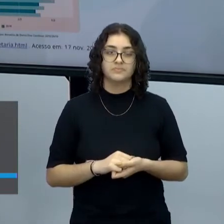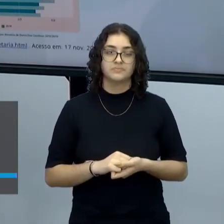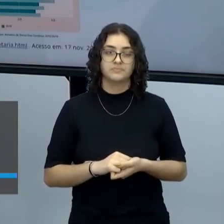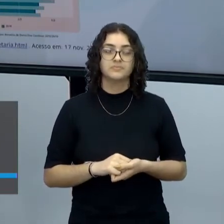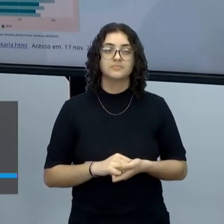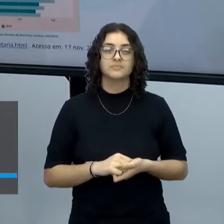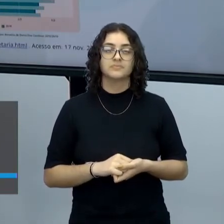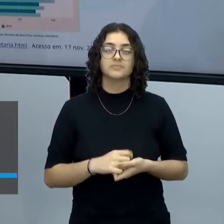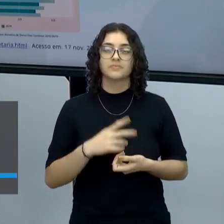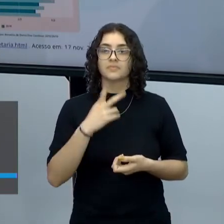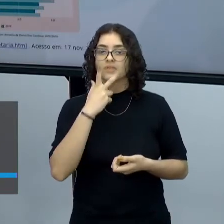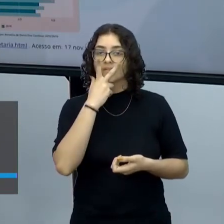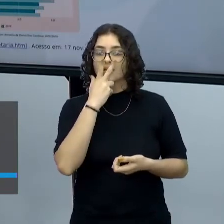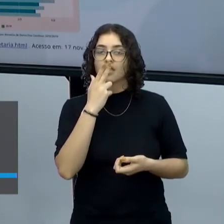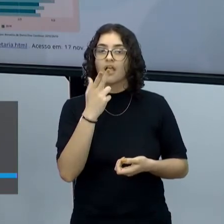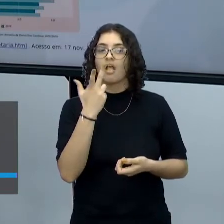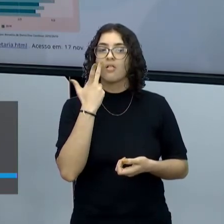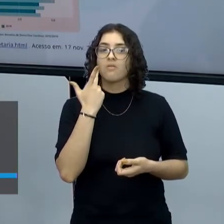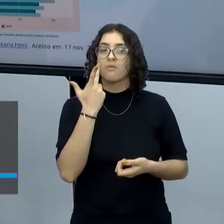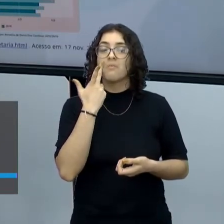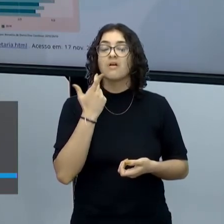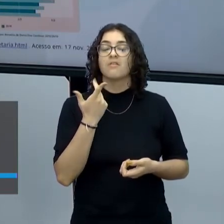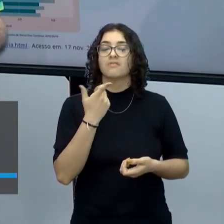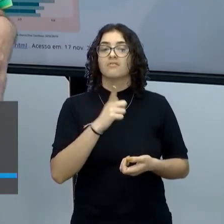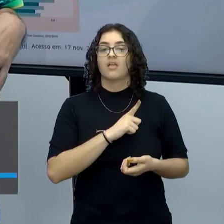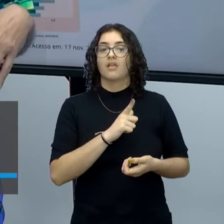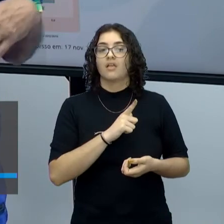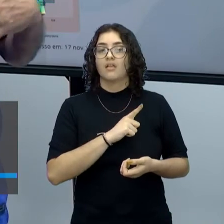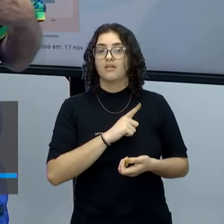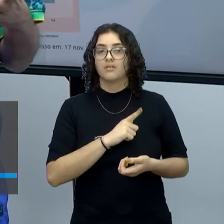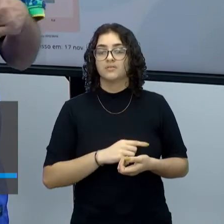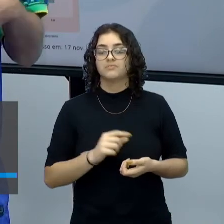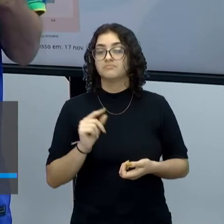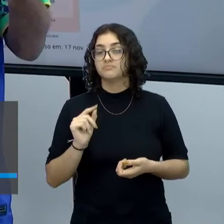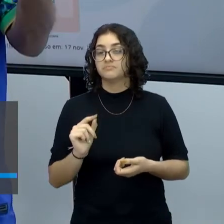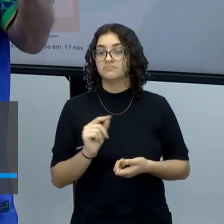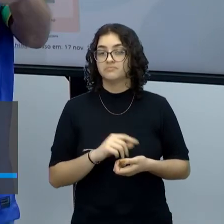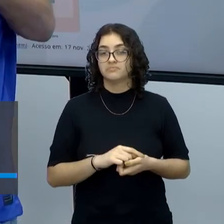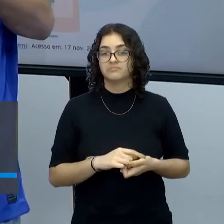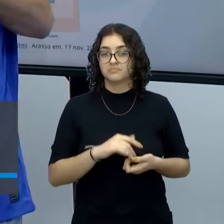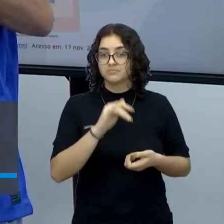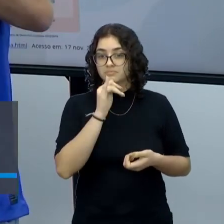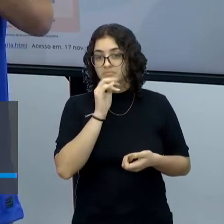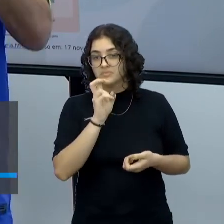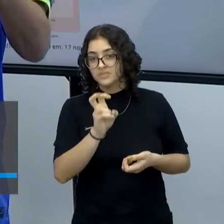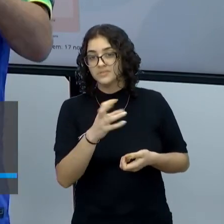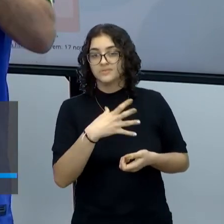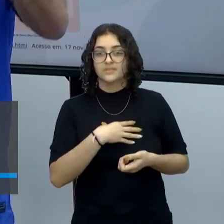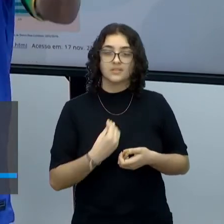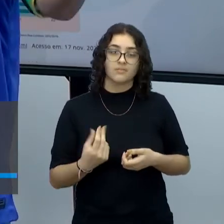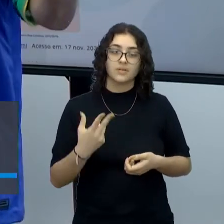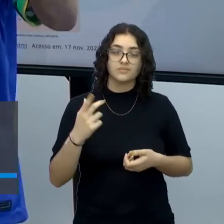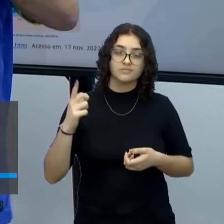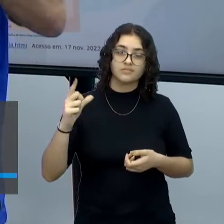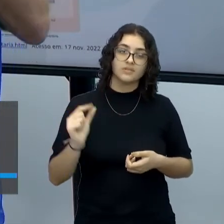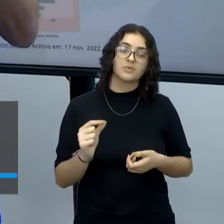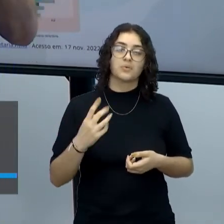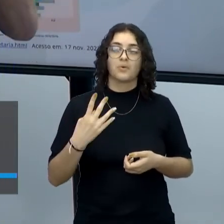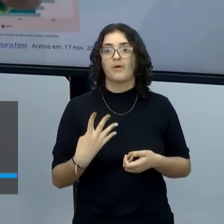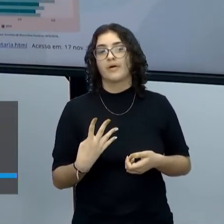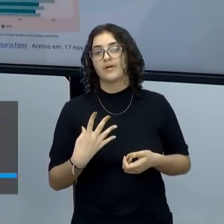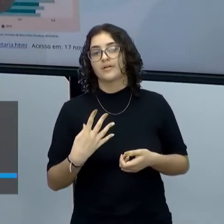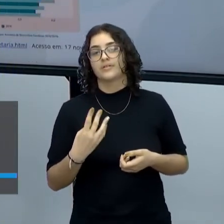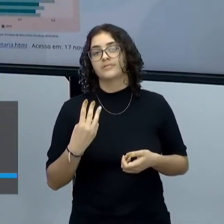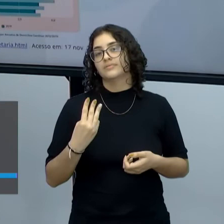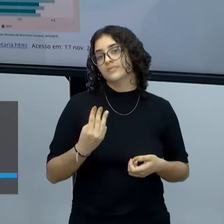E começa a ser muito mais comum aí você ter, sei lá, 5 filhos, aí foi diminuindo para 4,